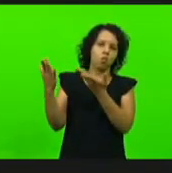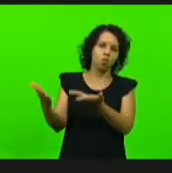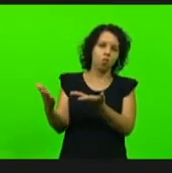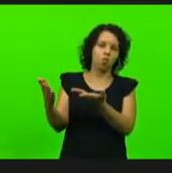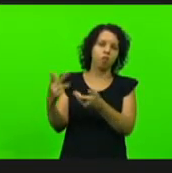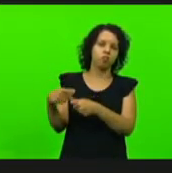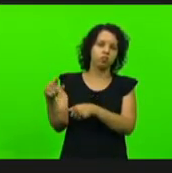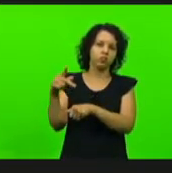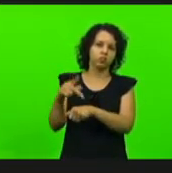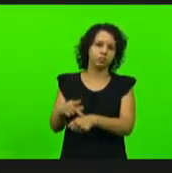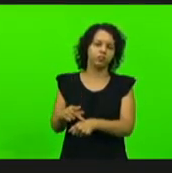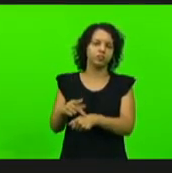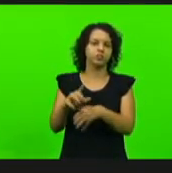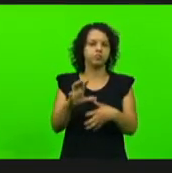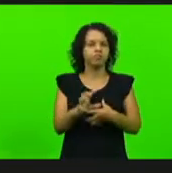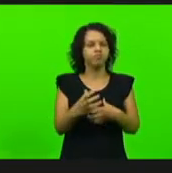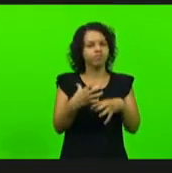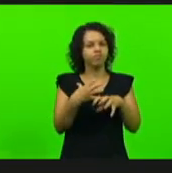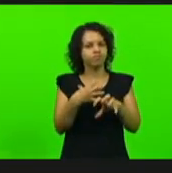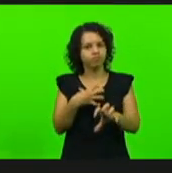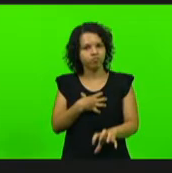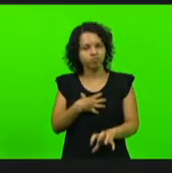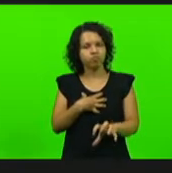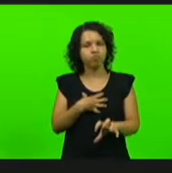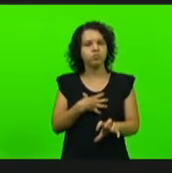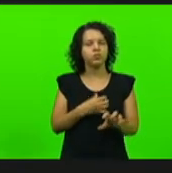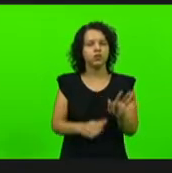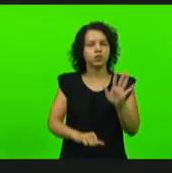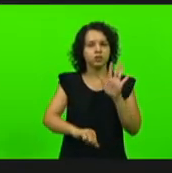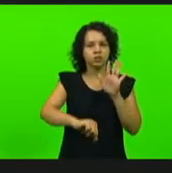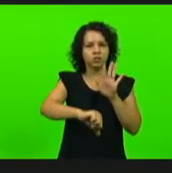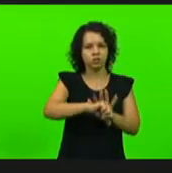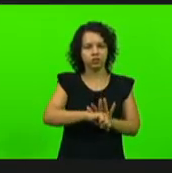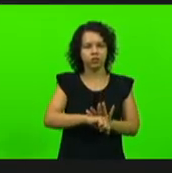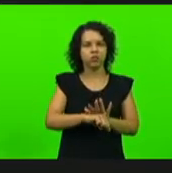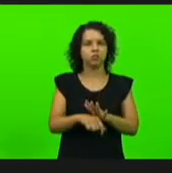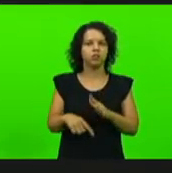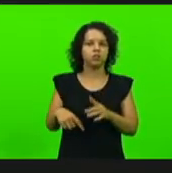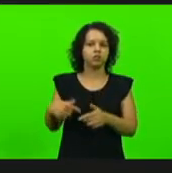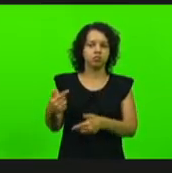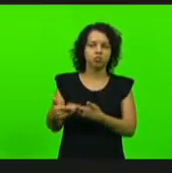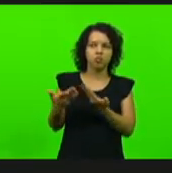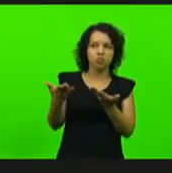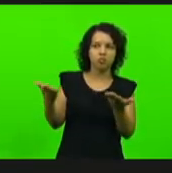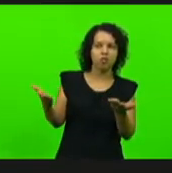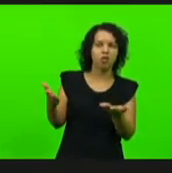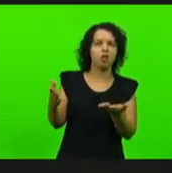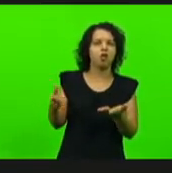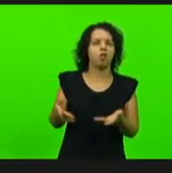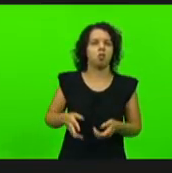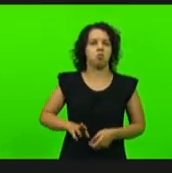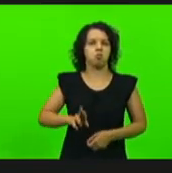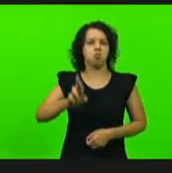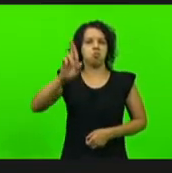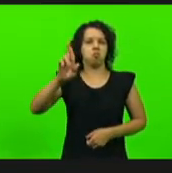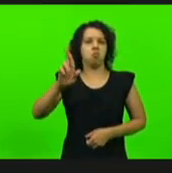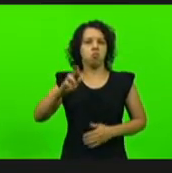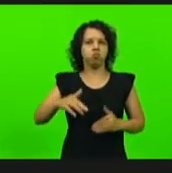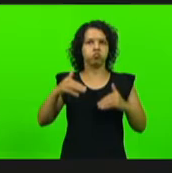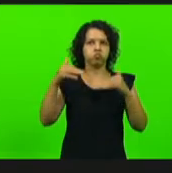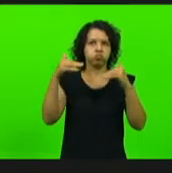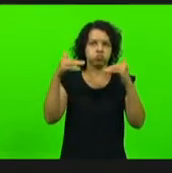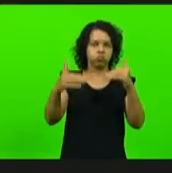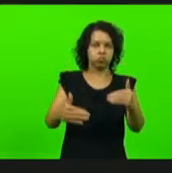Nossa solidariedade a esse crime que está sendo perpetrado pelo valentão da geopolítica Vladimir